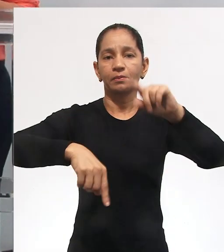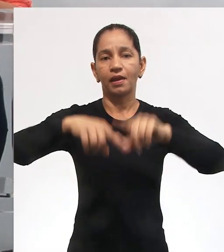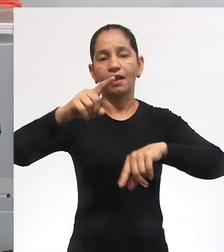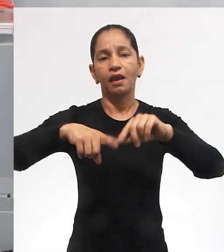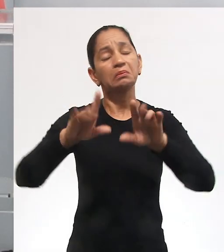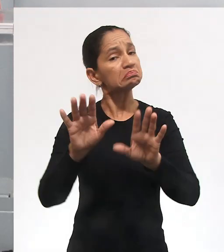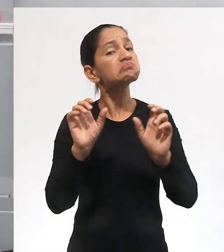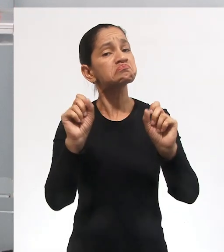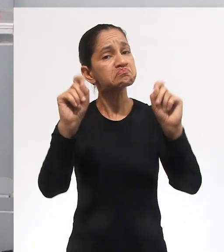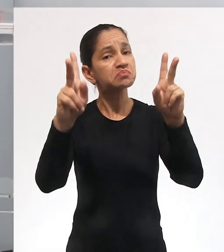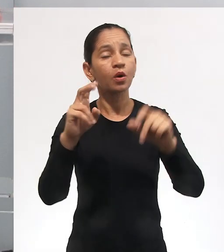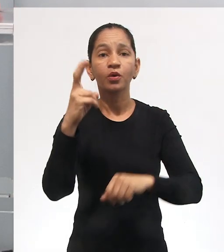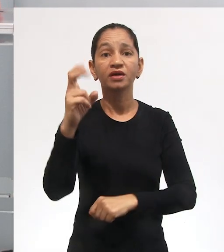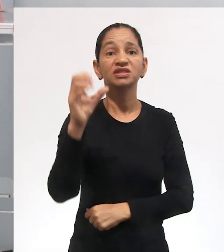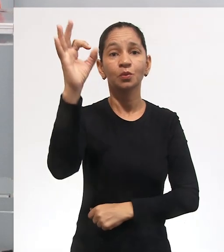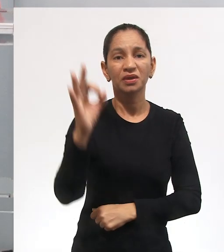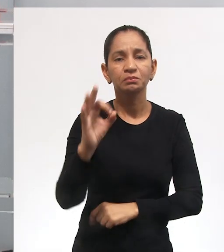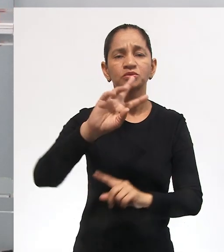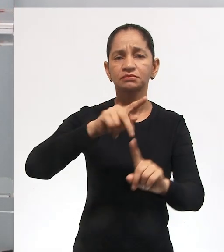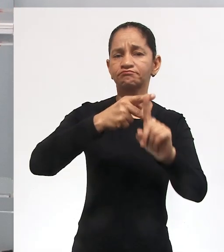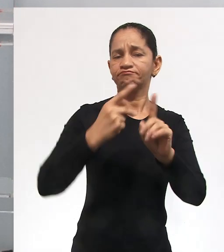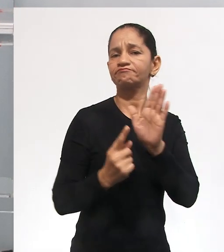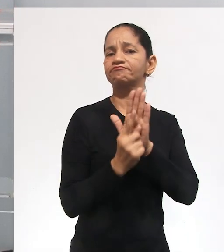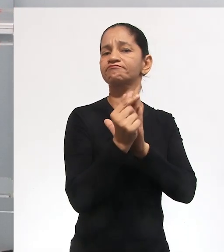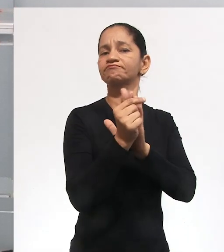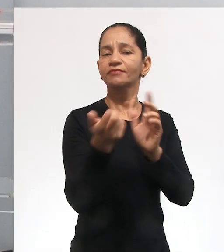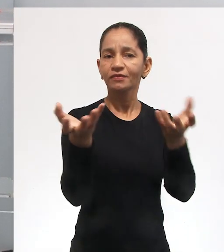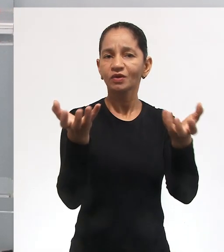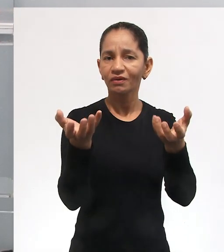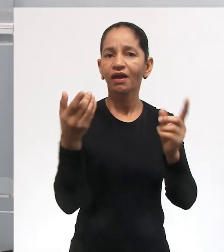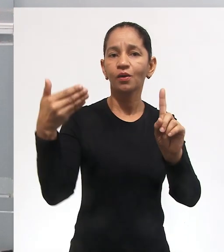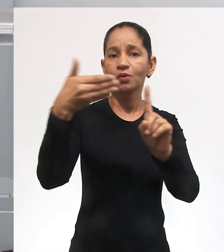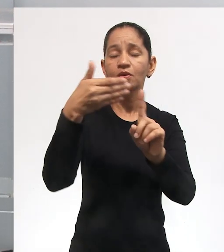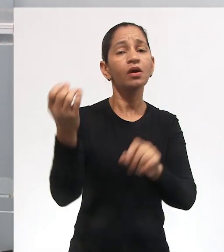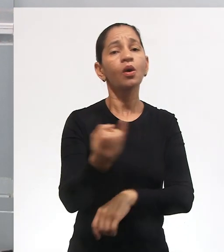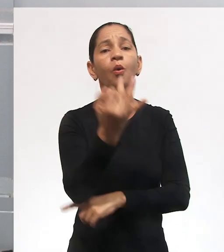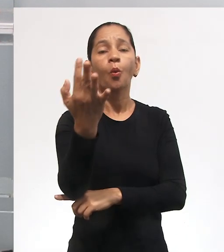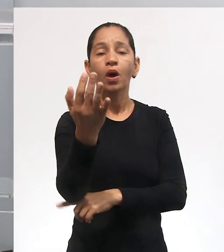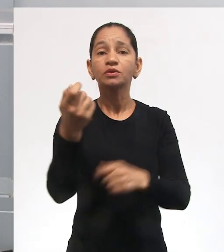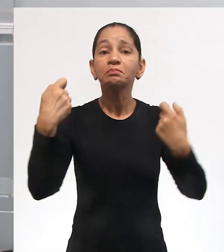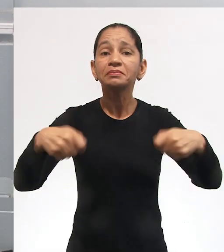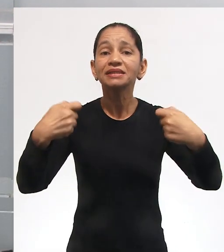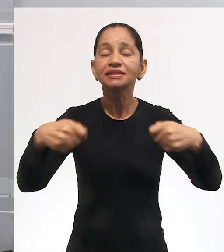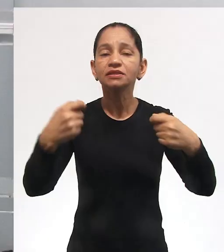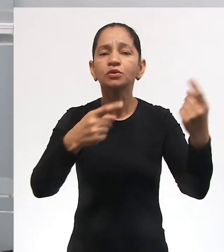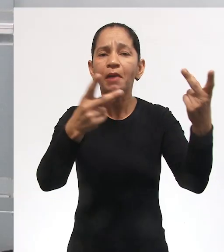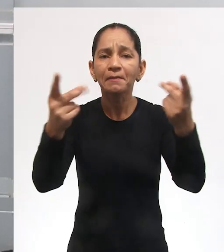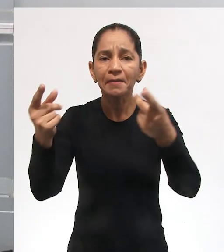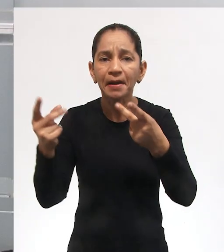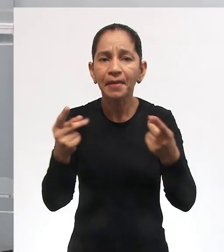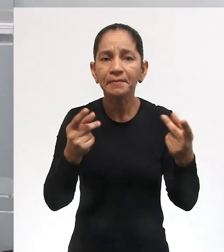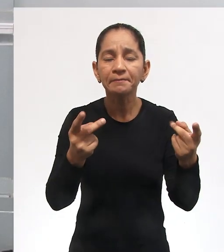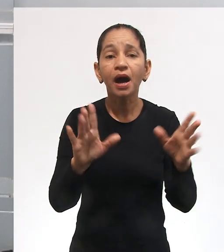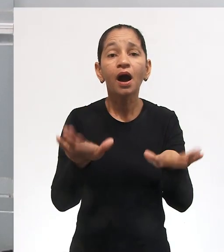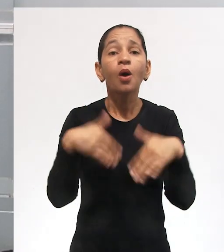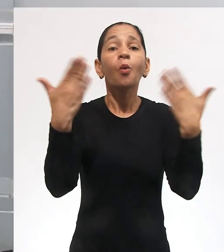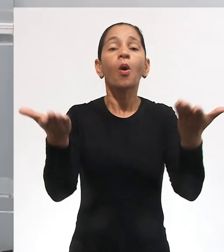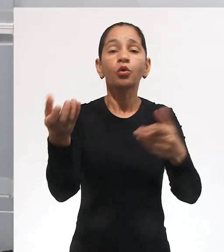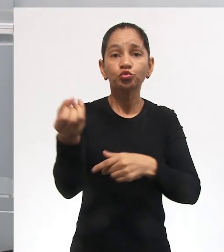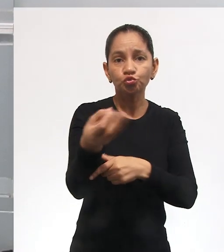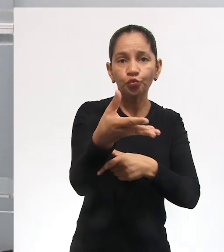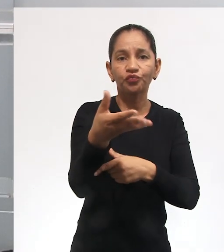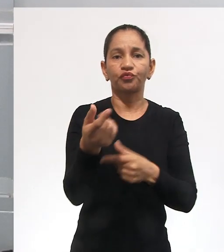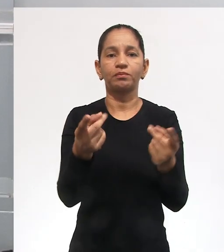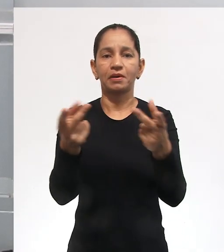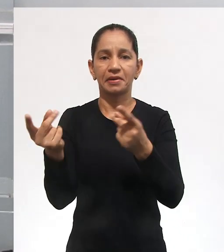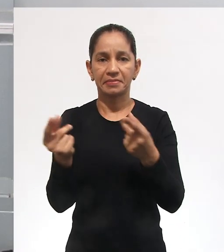um produto, eu quero ter 50% de lucro, né, em cima desse produto, quanto é que eu vou precisar vender, qual vai ser o meu